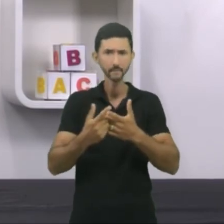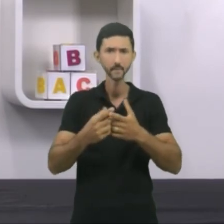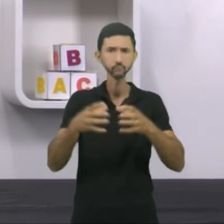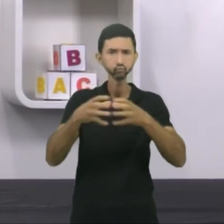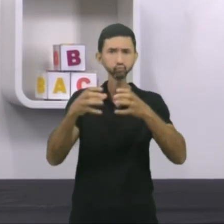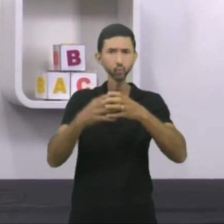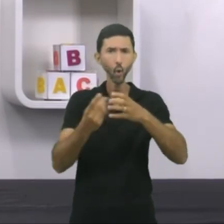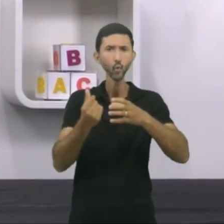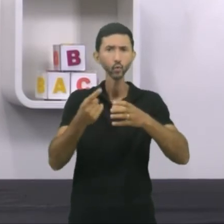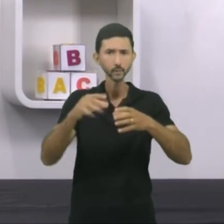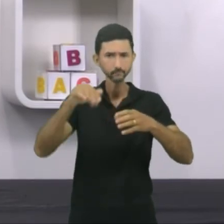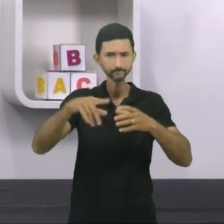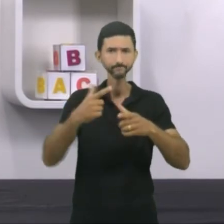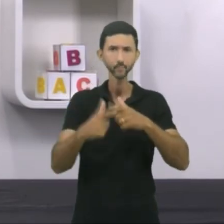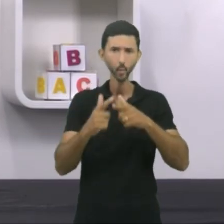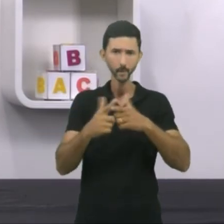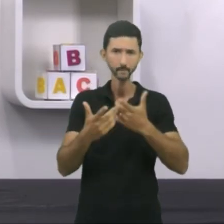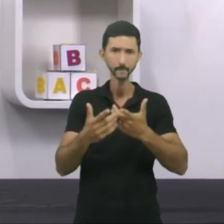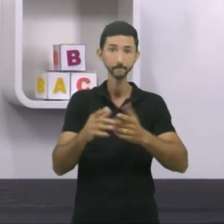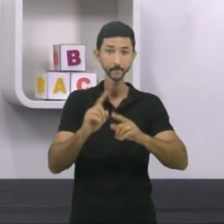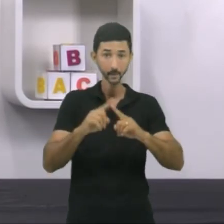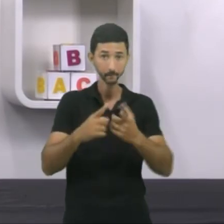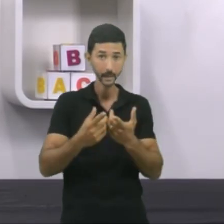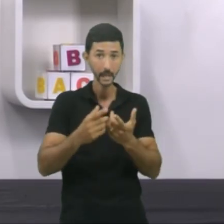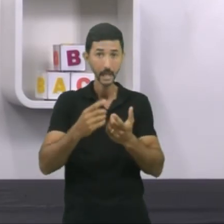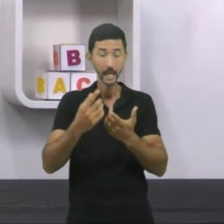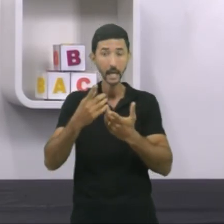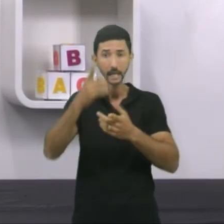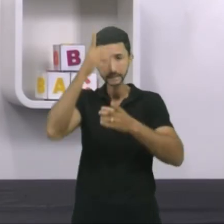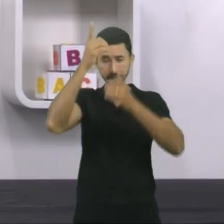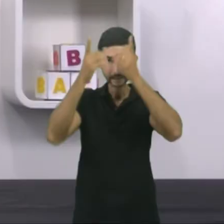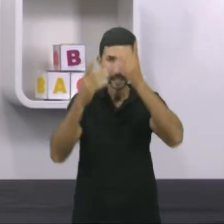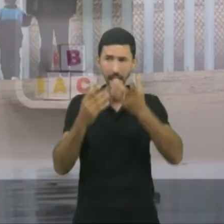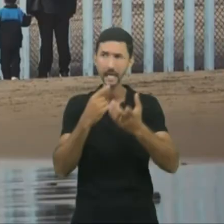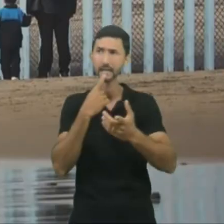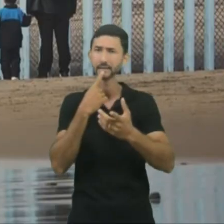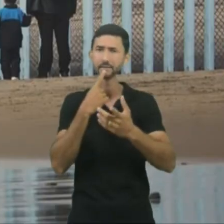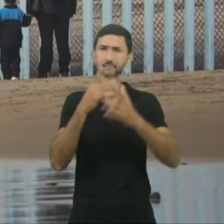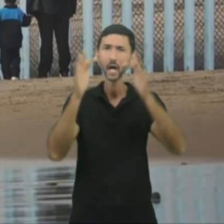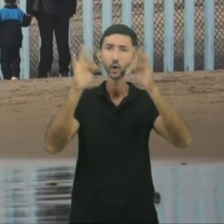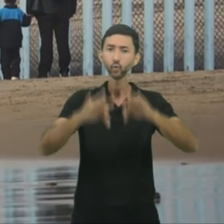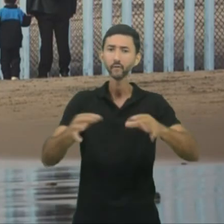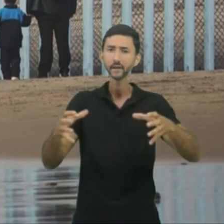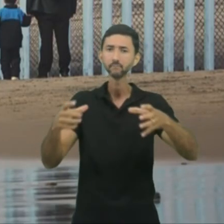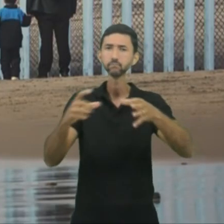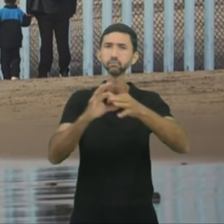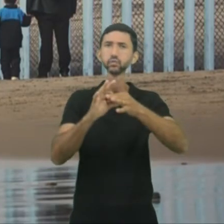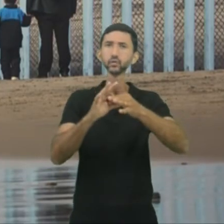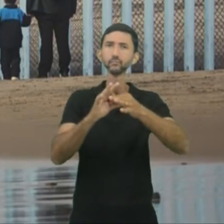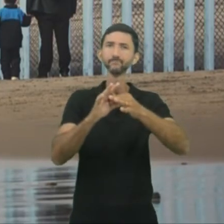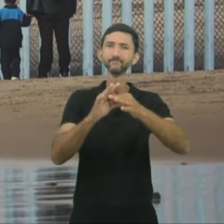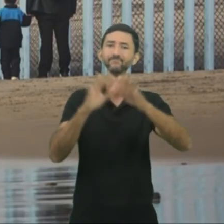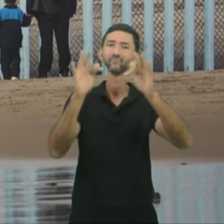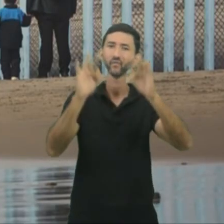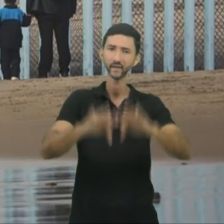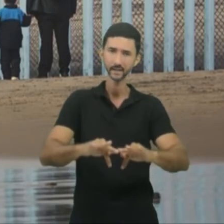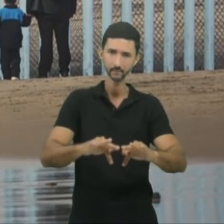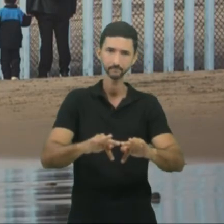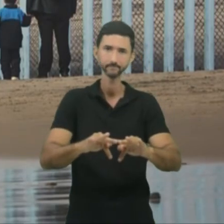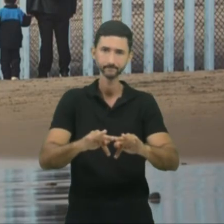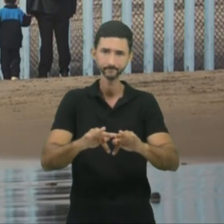vem passando. E, claro, essa ideia do fim dessa integração começa o NAFTA a